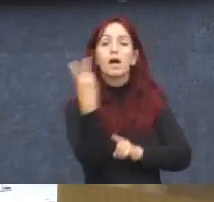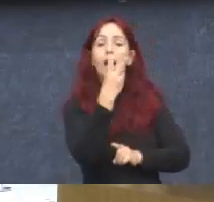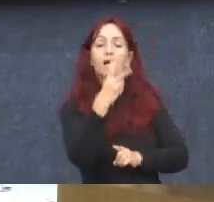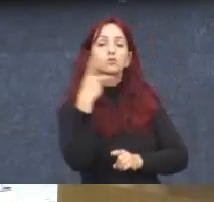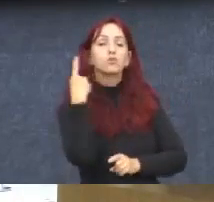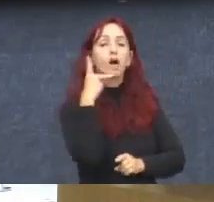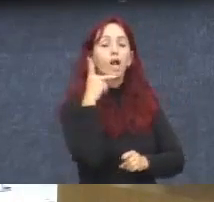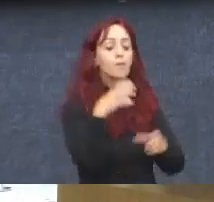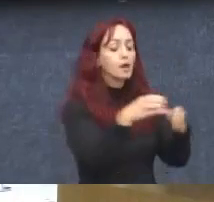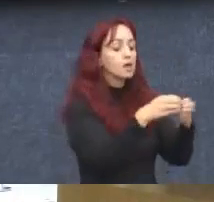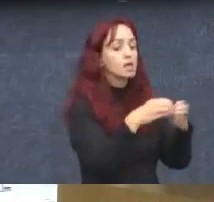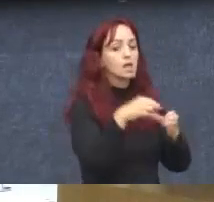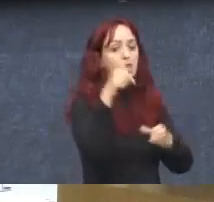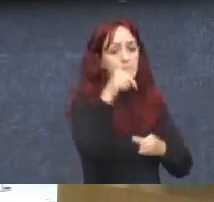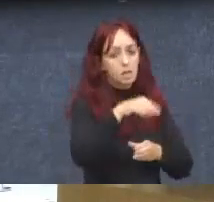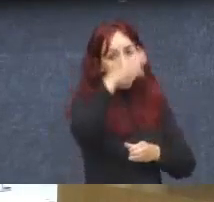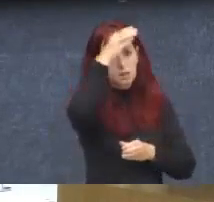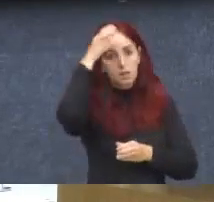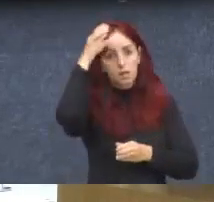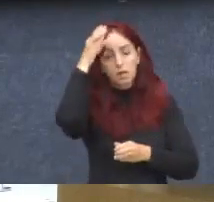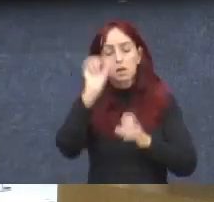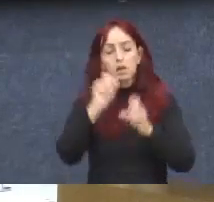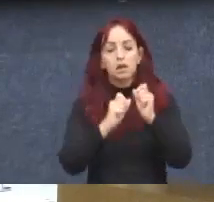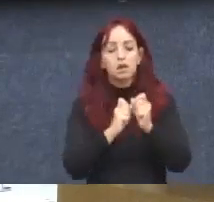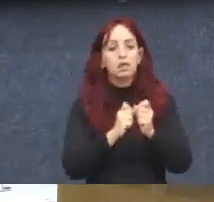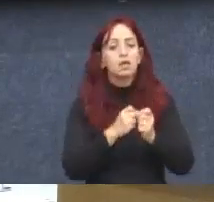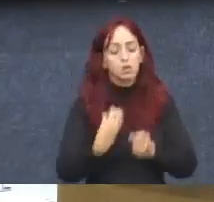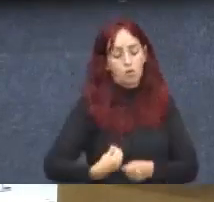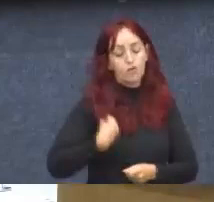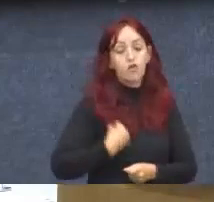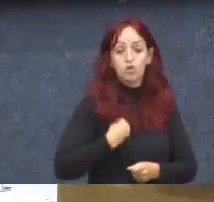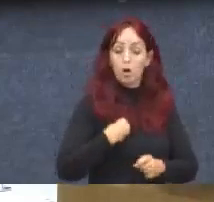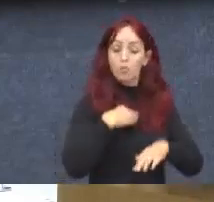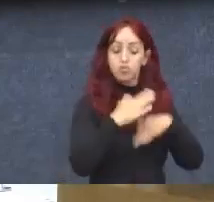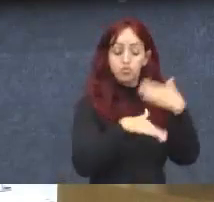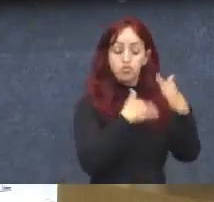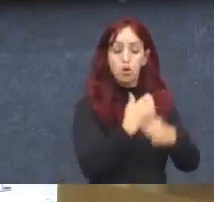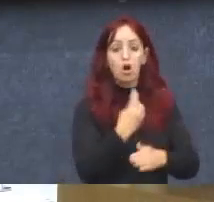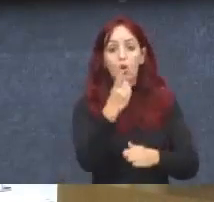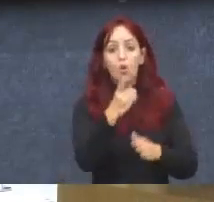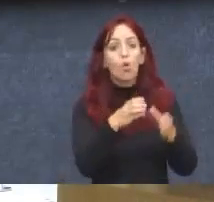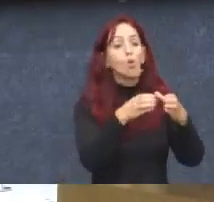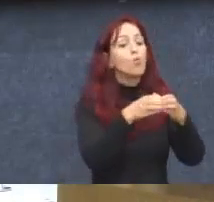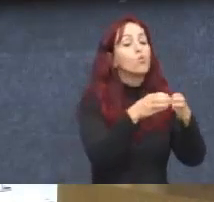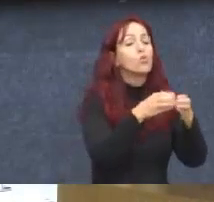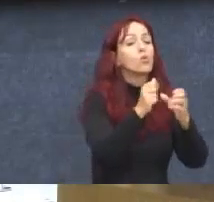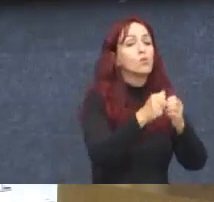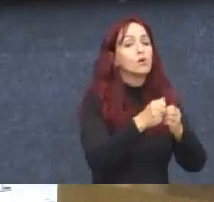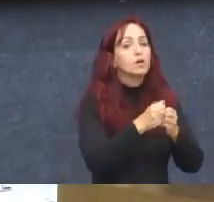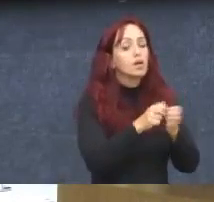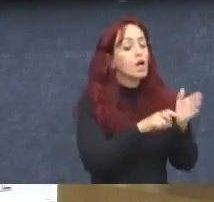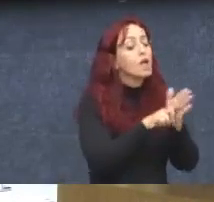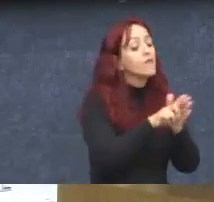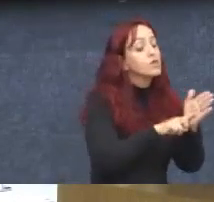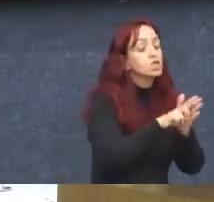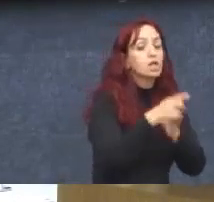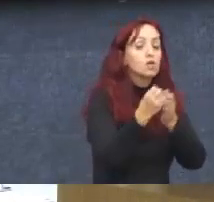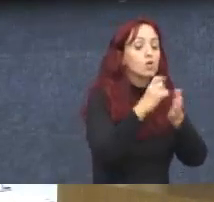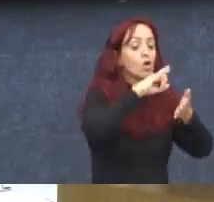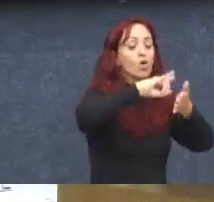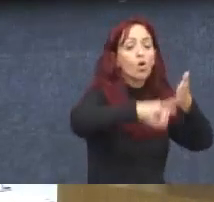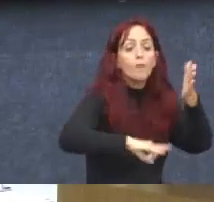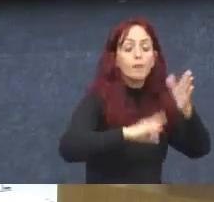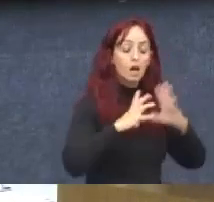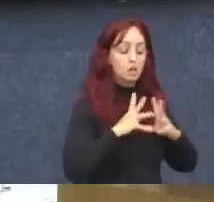parlamentares de inquérito dessa casa, em pleno funcionamento. Uma investigando os contratos de limpeza da